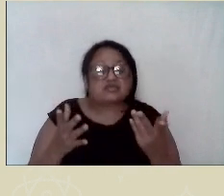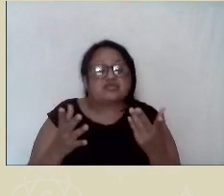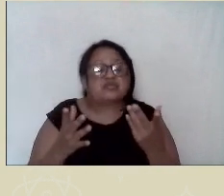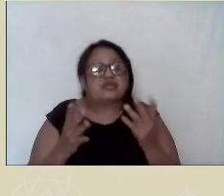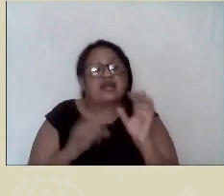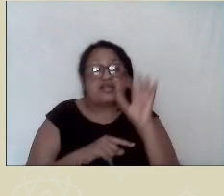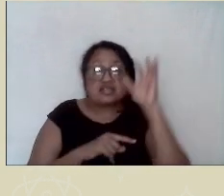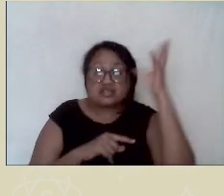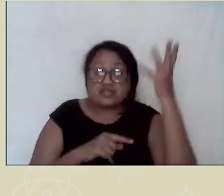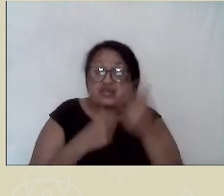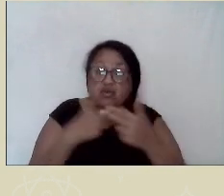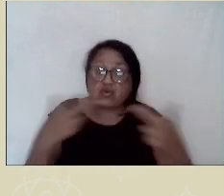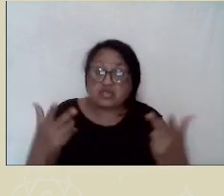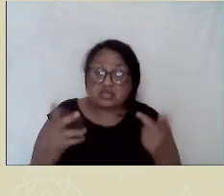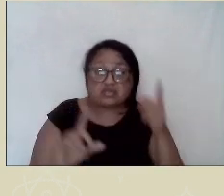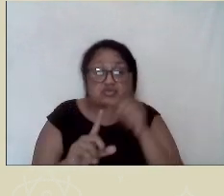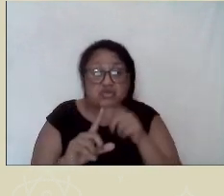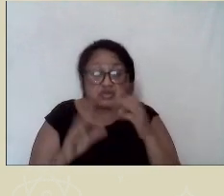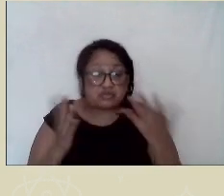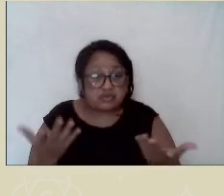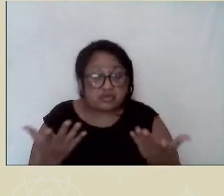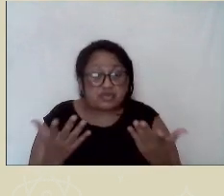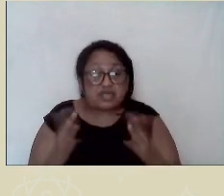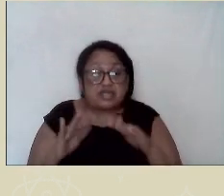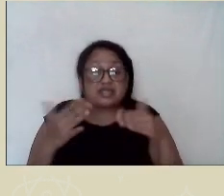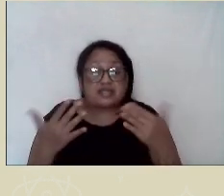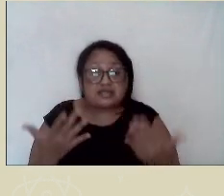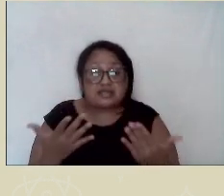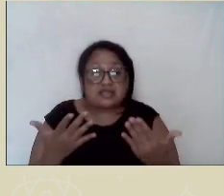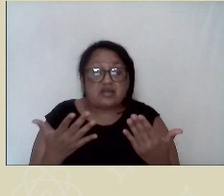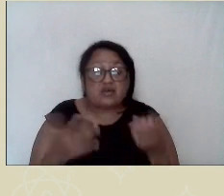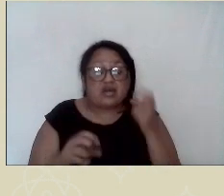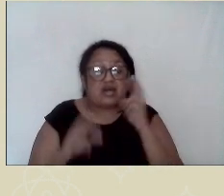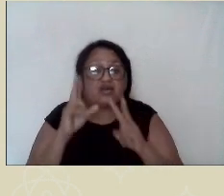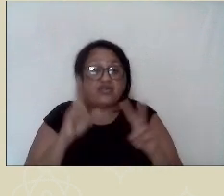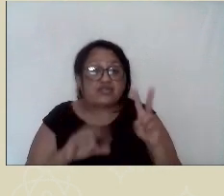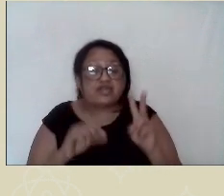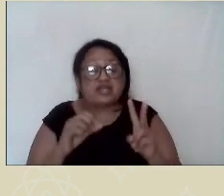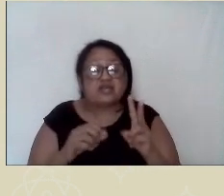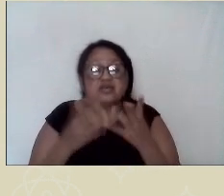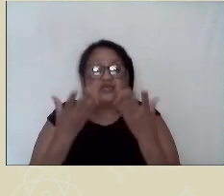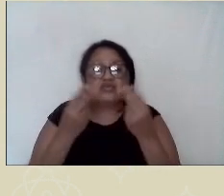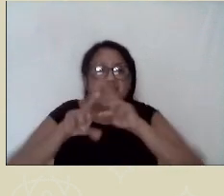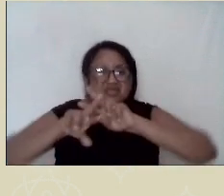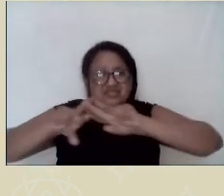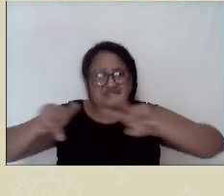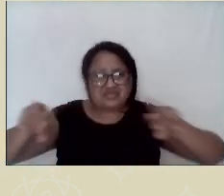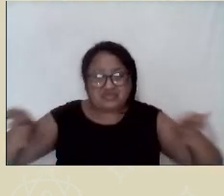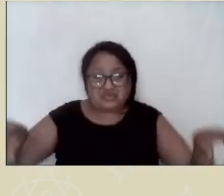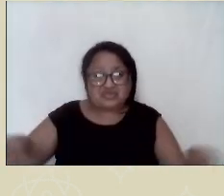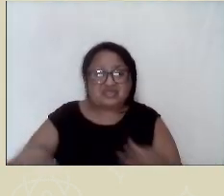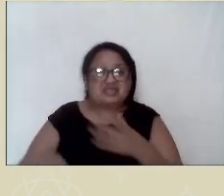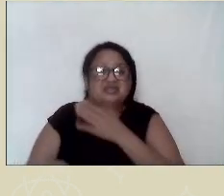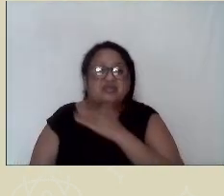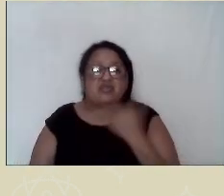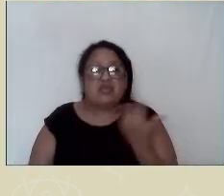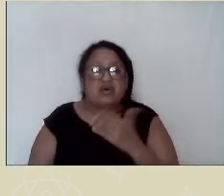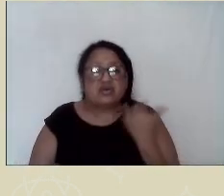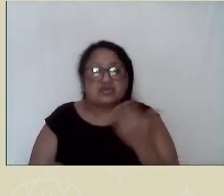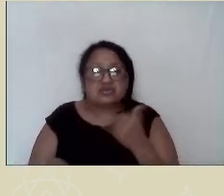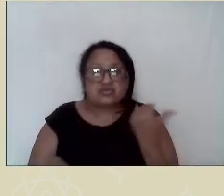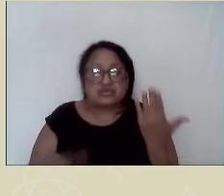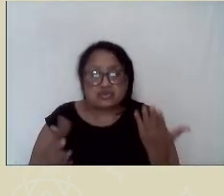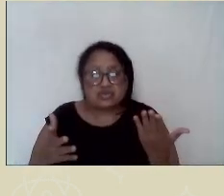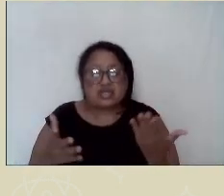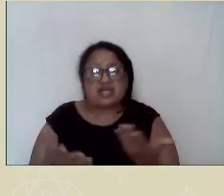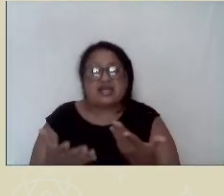a questão 13 diz ao abordar o surgimento de cadáveres ao longo do Everest o texto esclarece que o derretimento dos glaciares